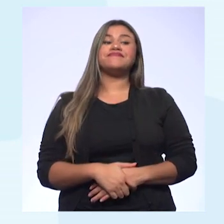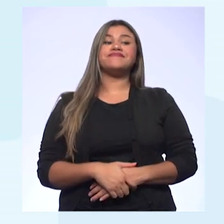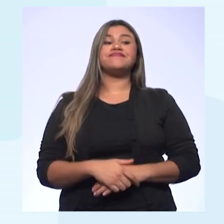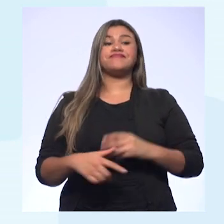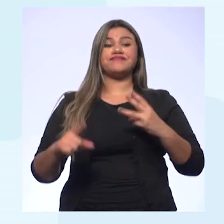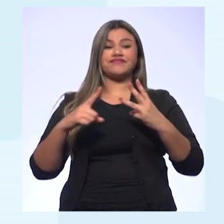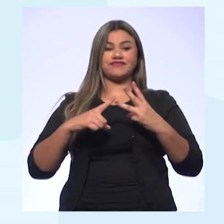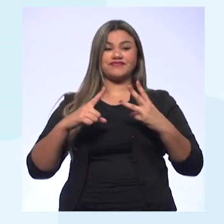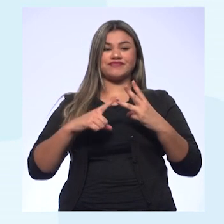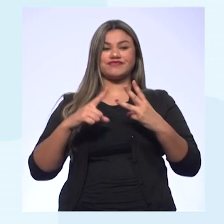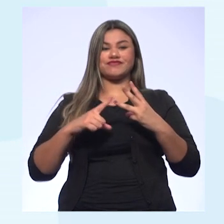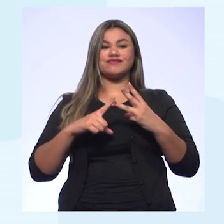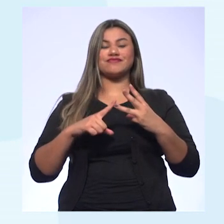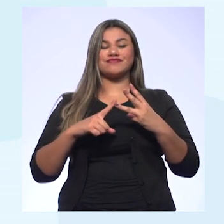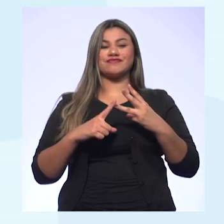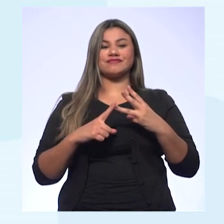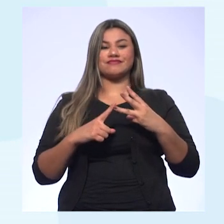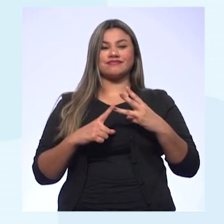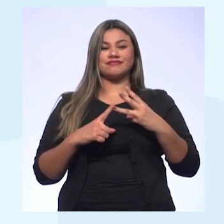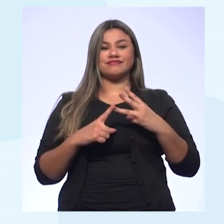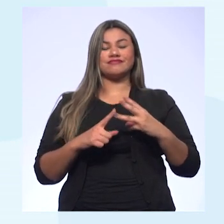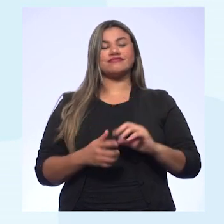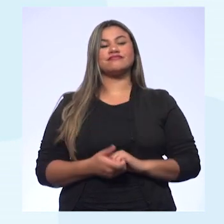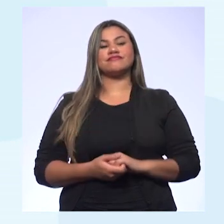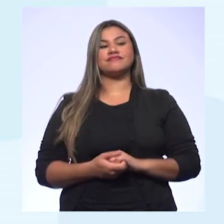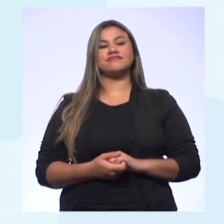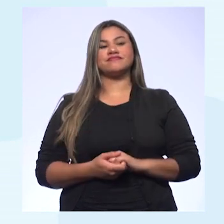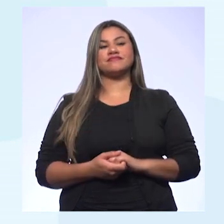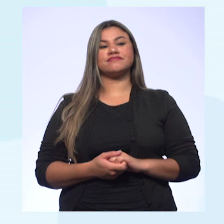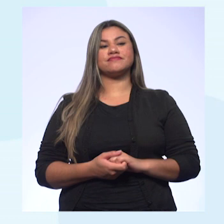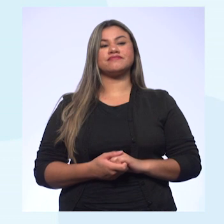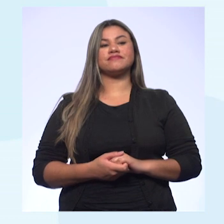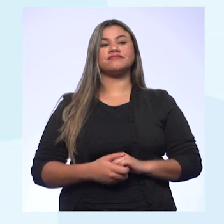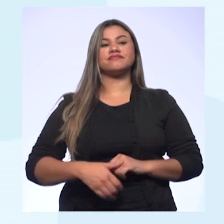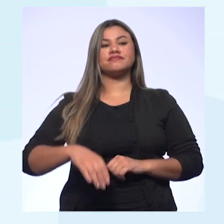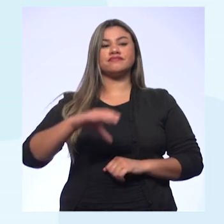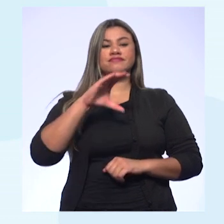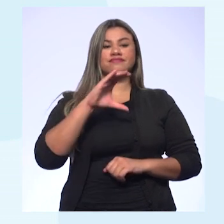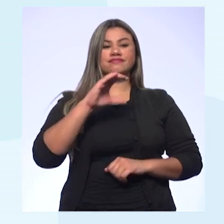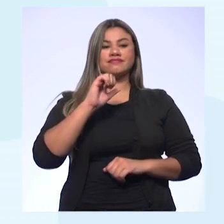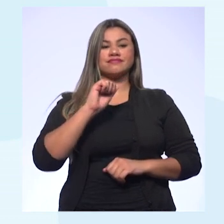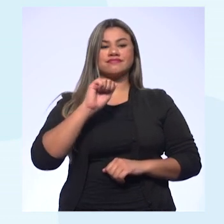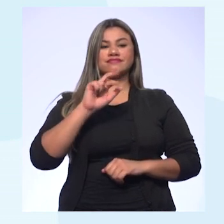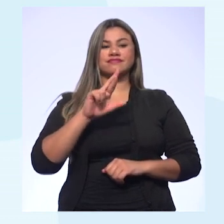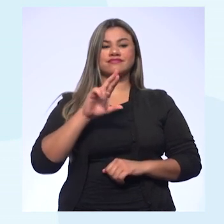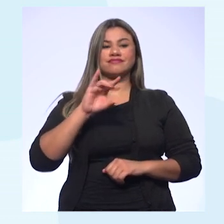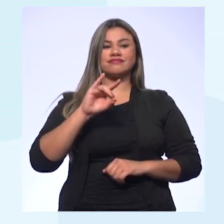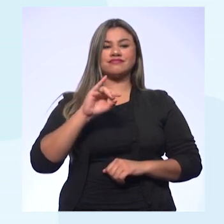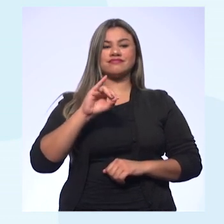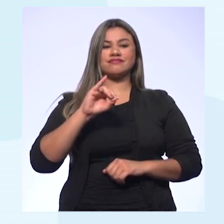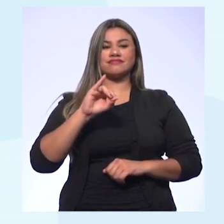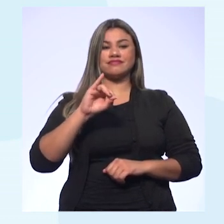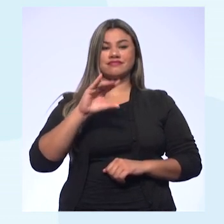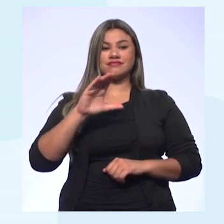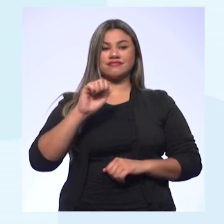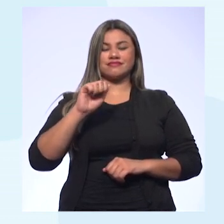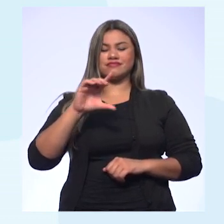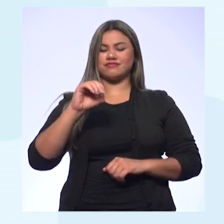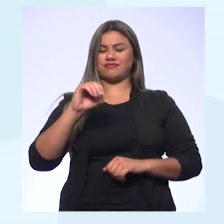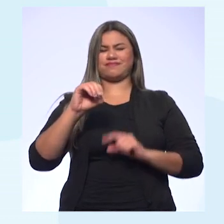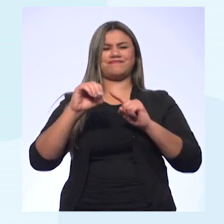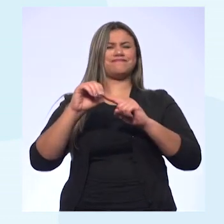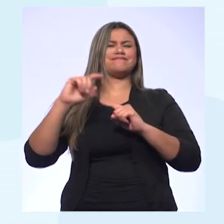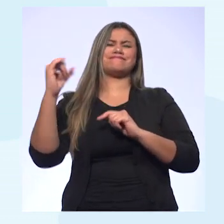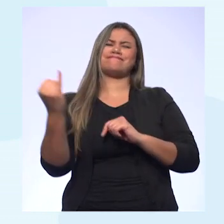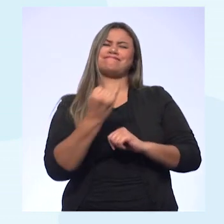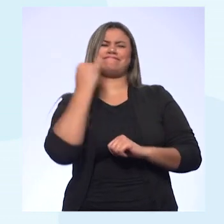queria mostrar para você, é um músculo estriado cardíaco. Esse aí é de uma importância e